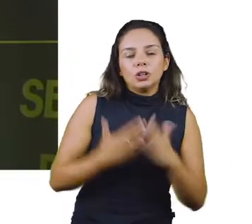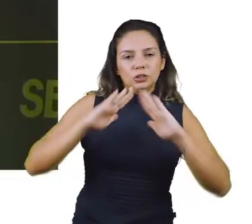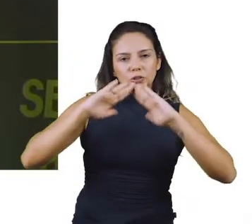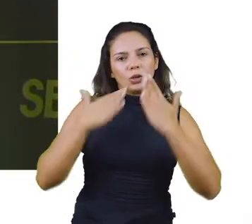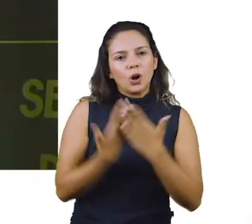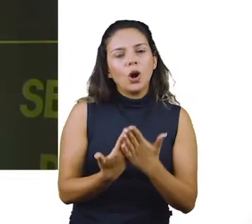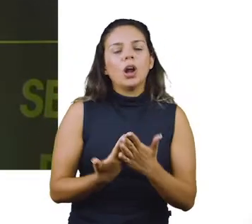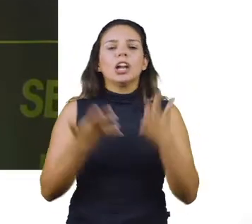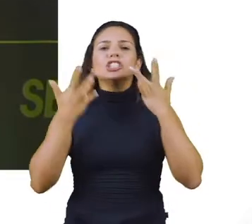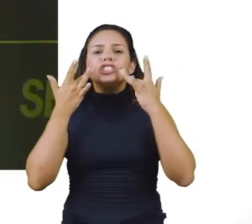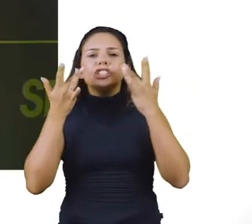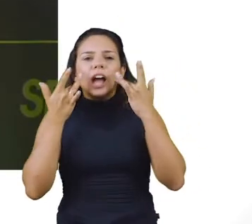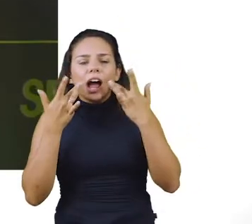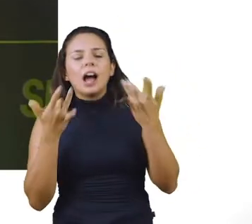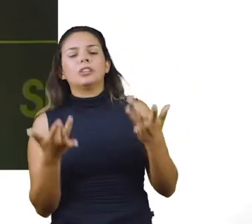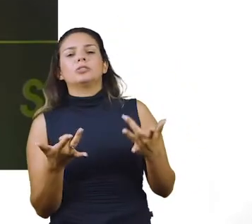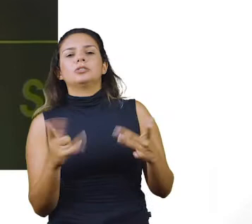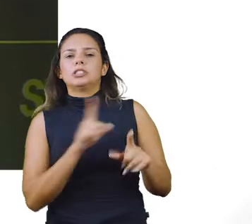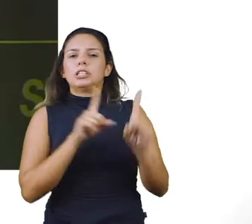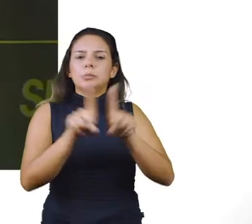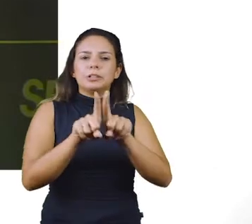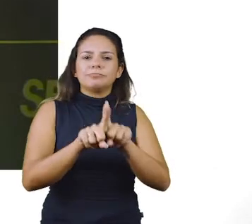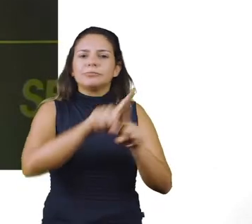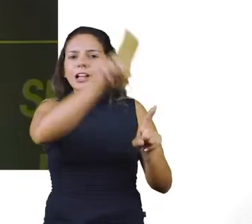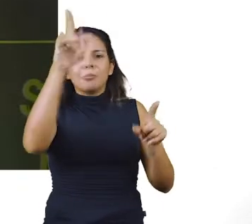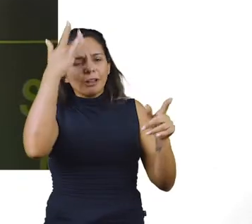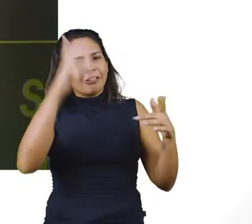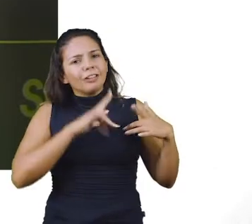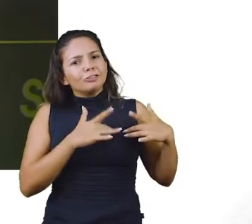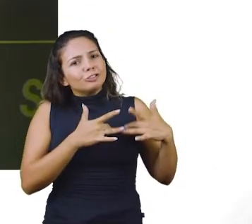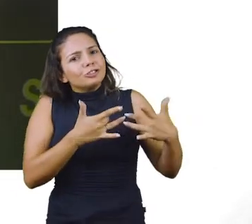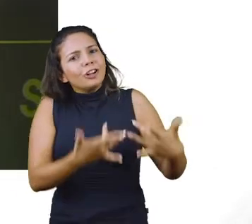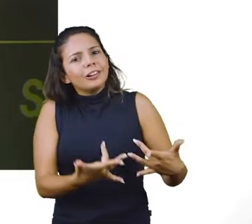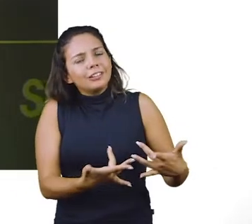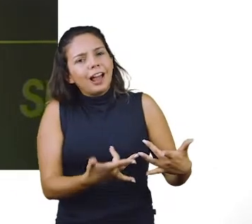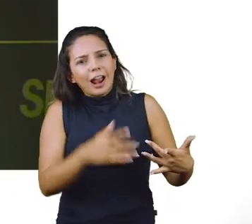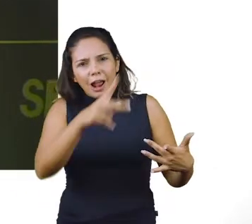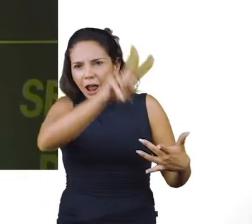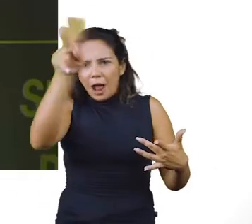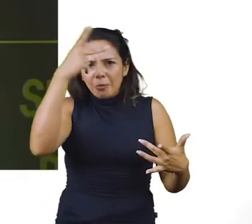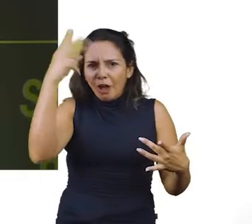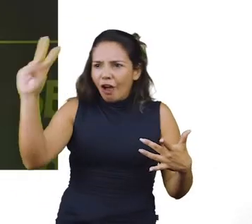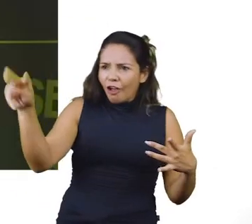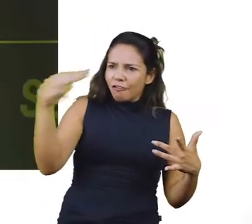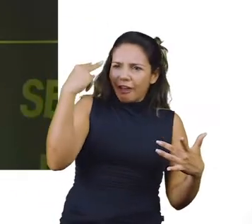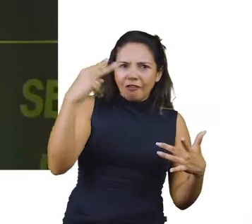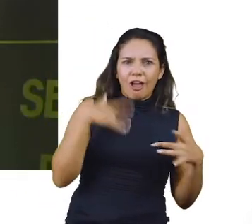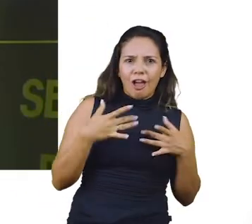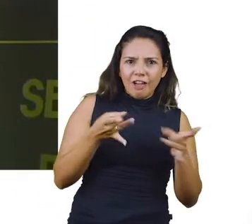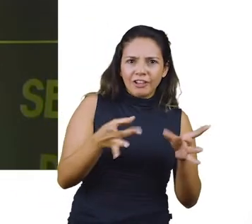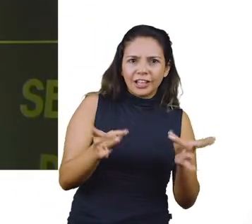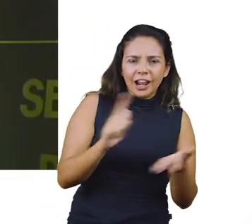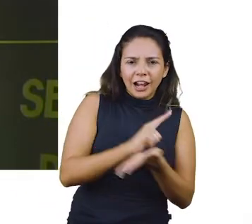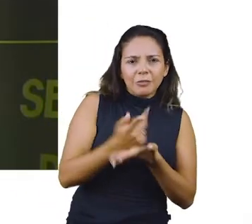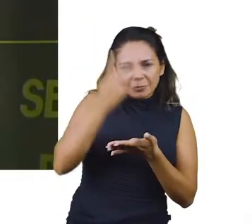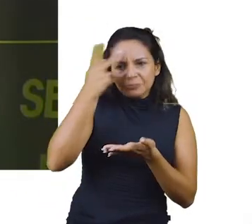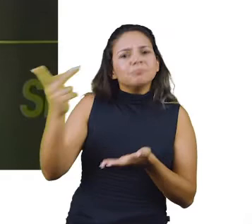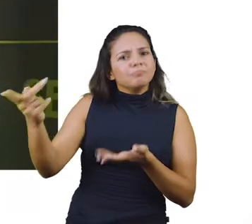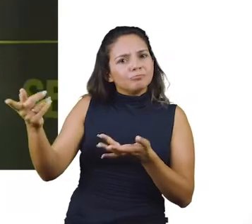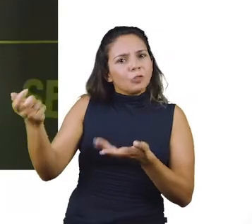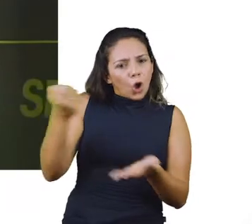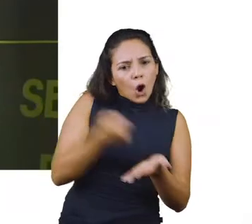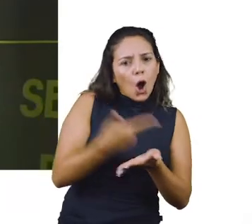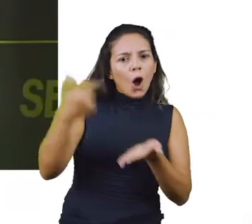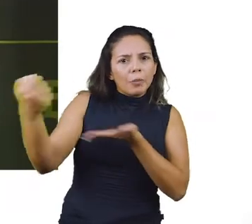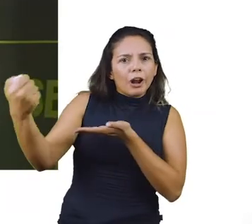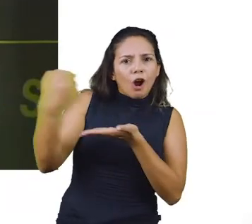dos teatros. E existia muita solidariedade, as pessoas compravam, as pessoas incentivavam. E tinha